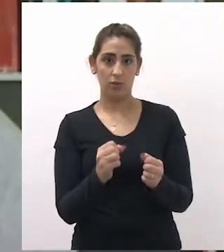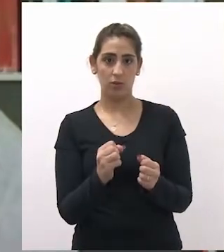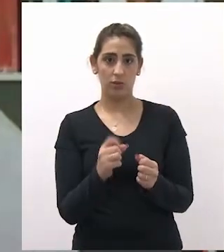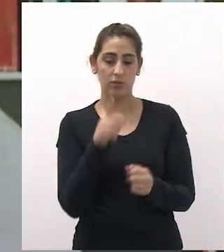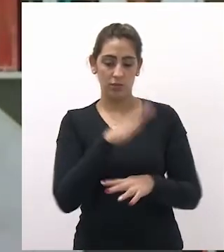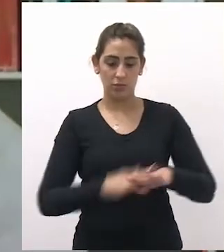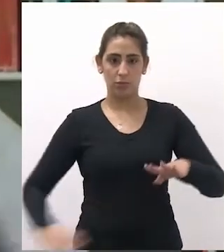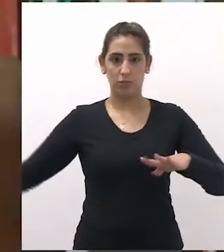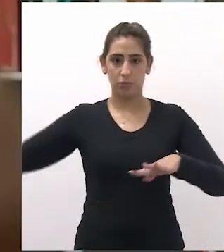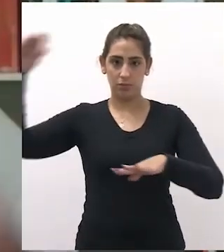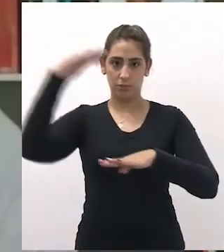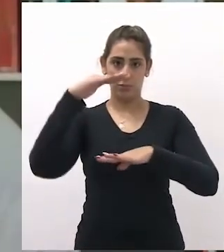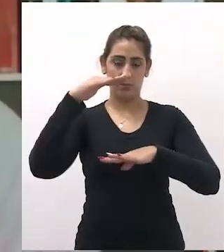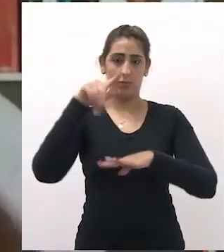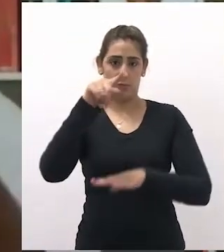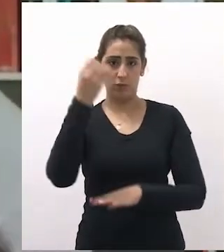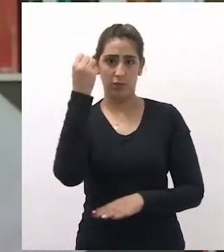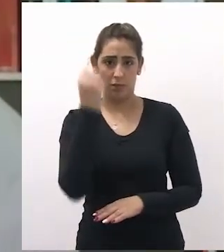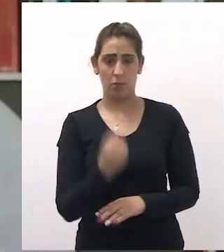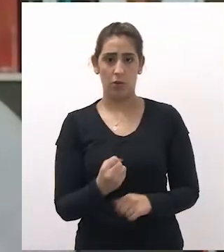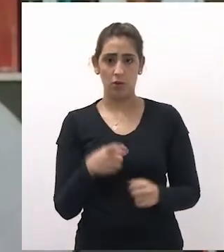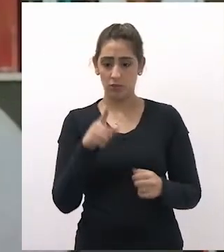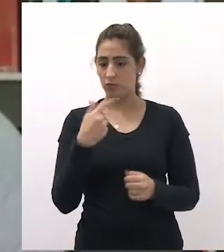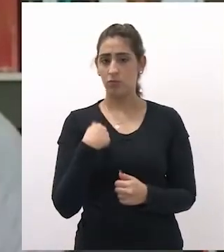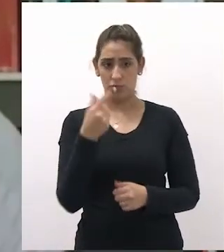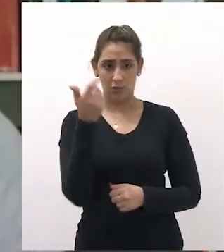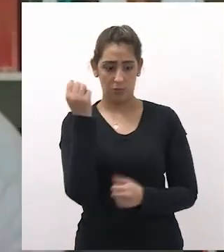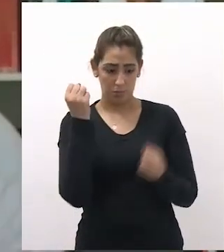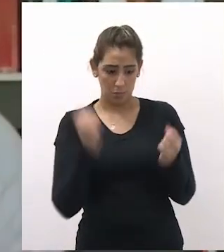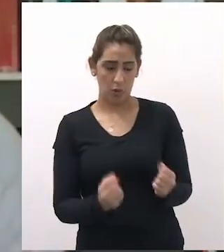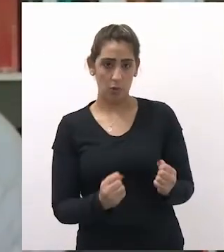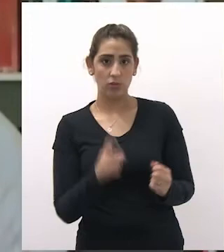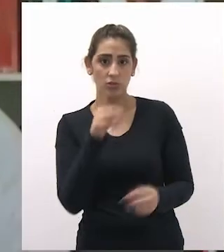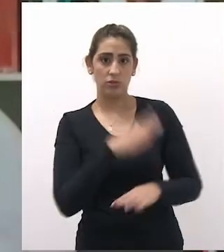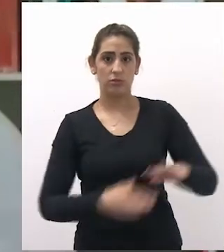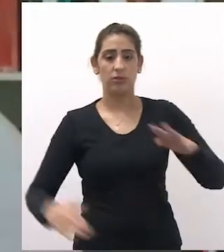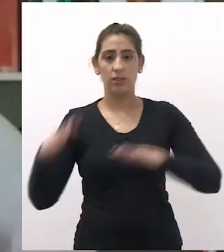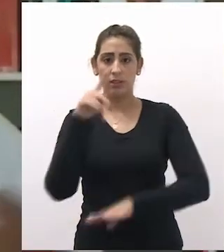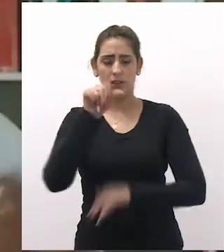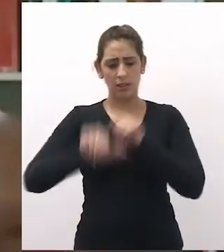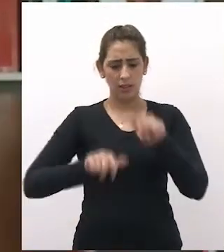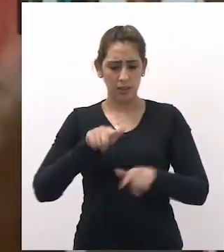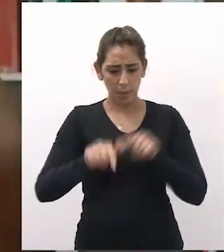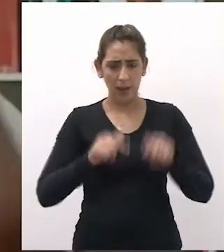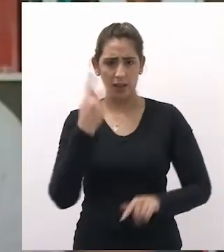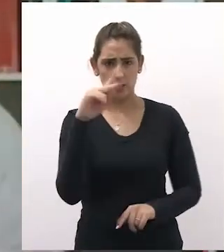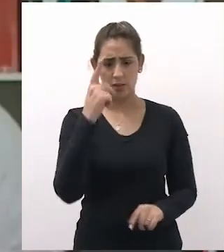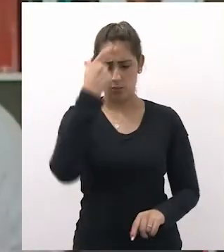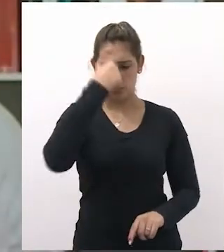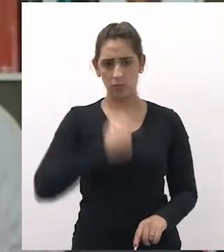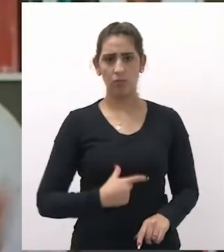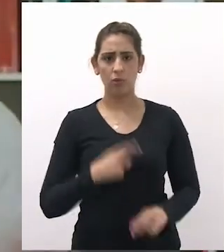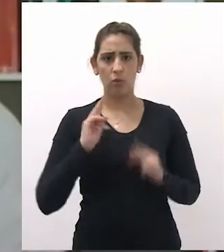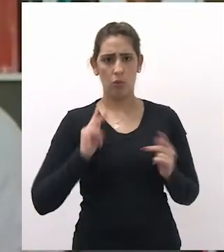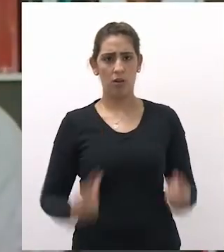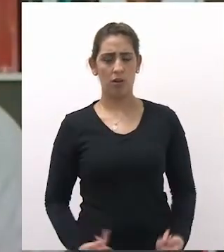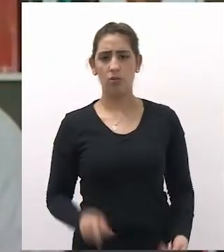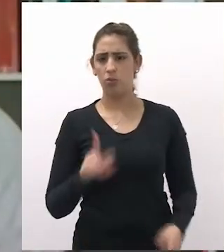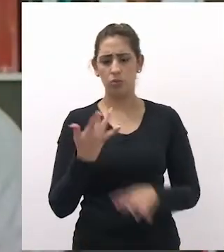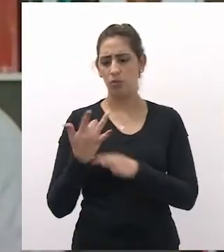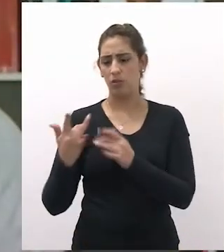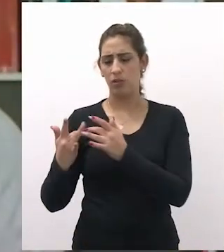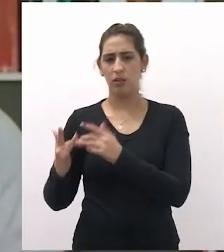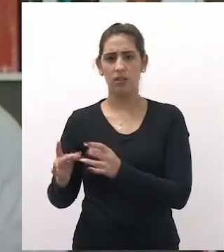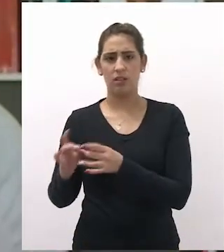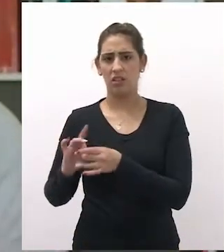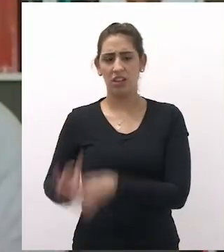por cima. Você não pode. Se você puder, não deixe de trabalhar o seu lado humano. Não deixe que ele deixe de persistir